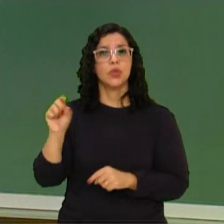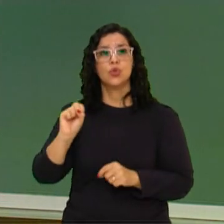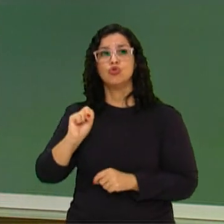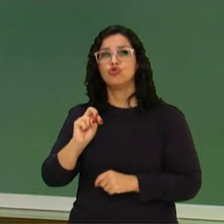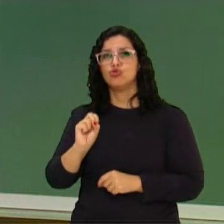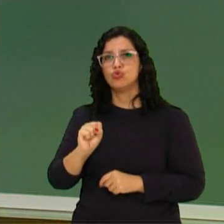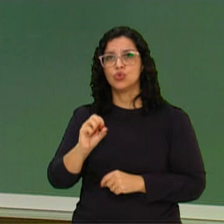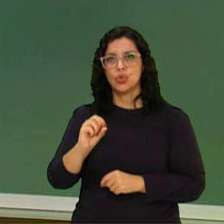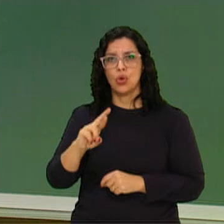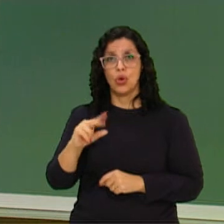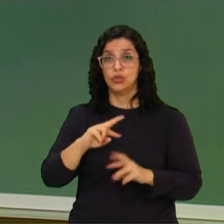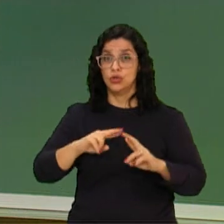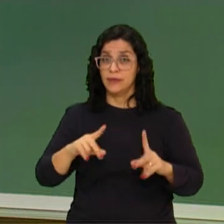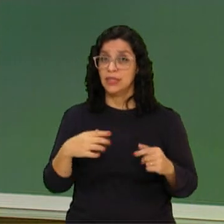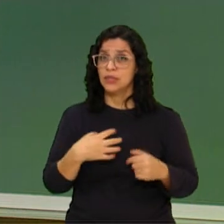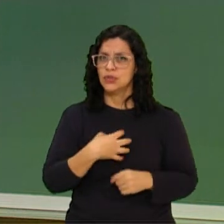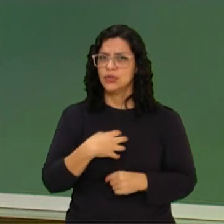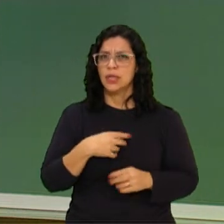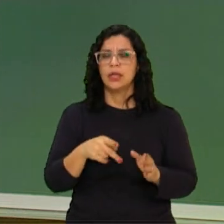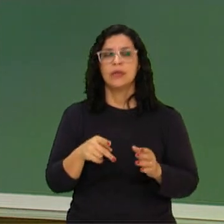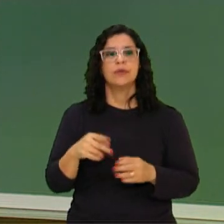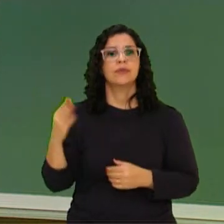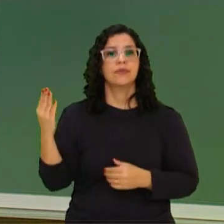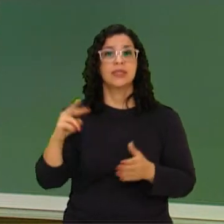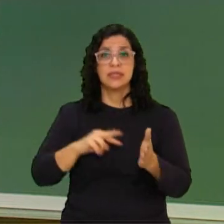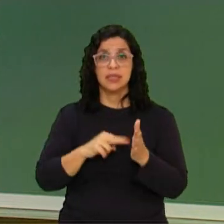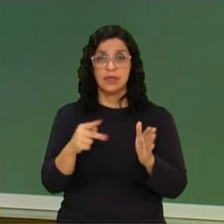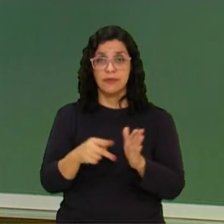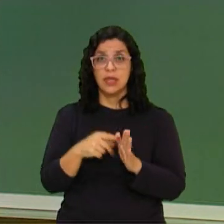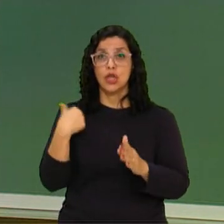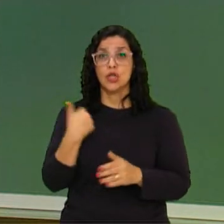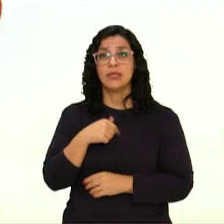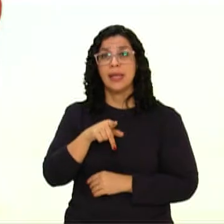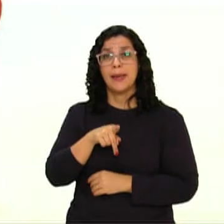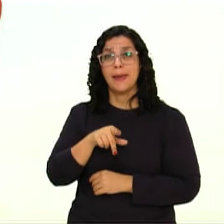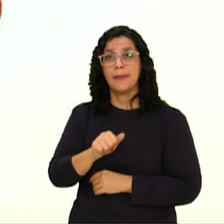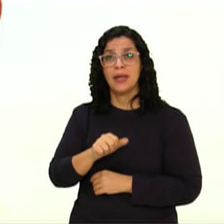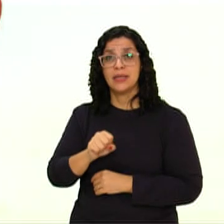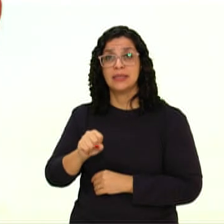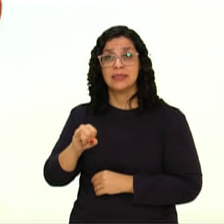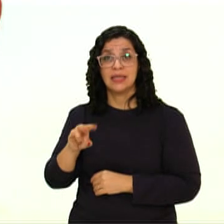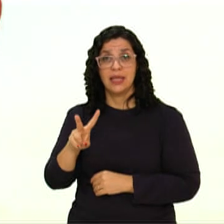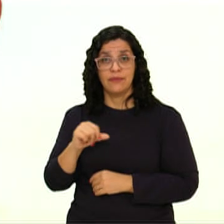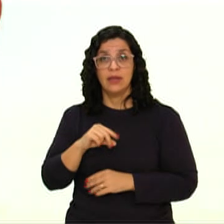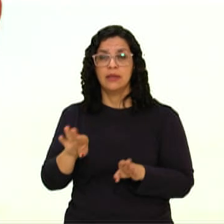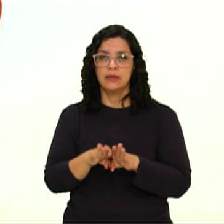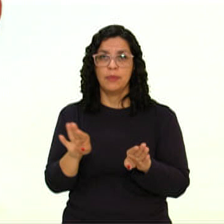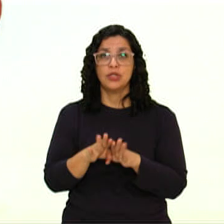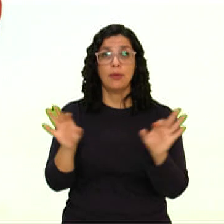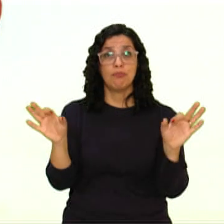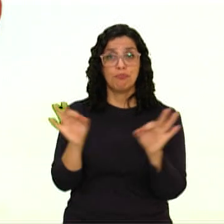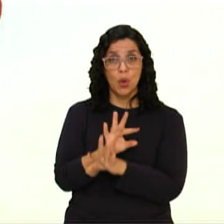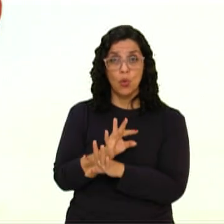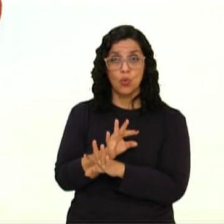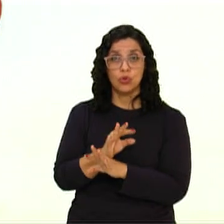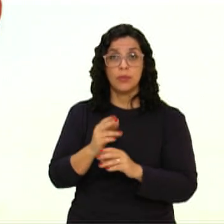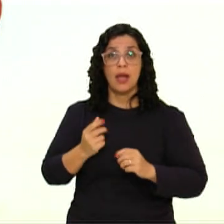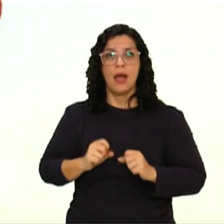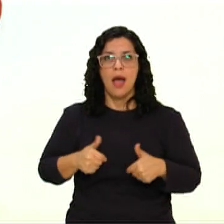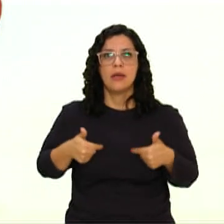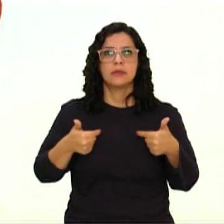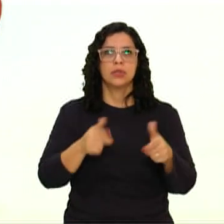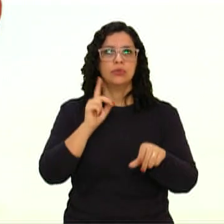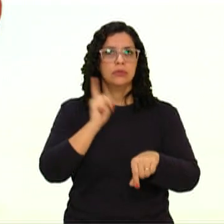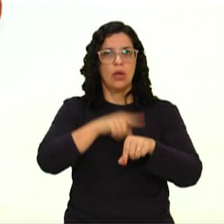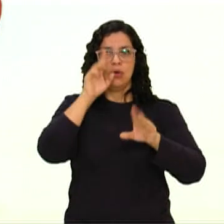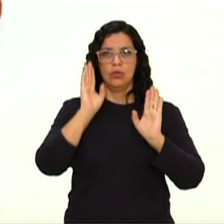pouquinho diferente, eles vai chamar imunização passiva, onde que eles vão inocular anticorpos que já estarão prontos para agir,